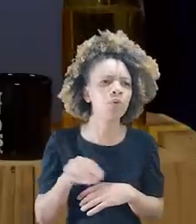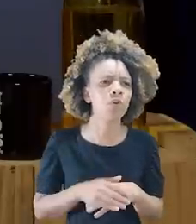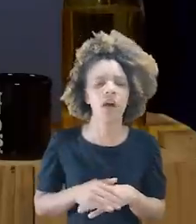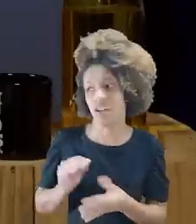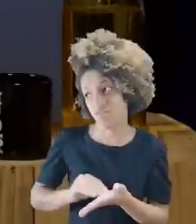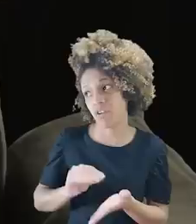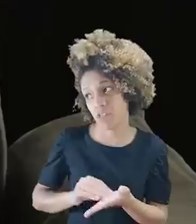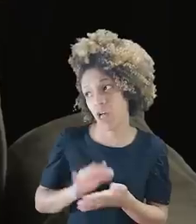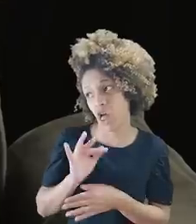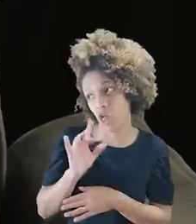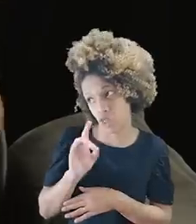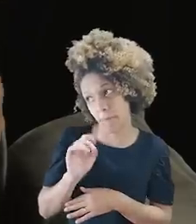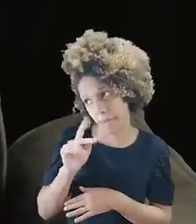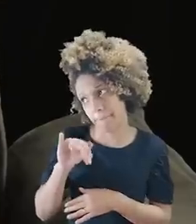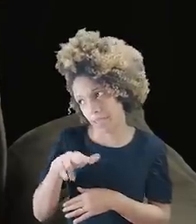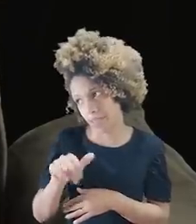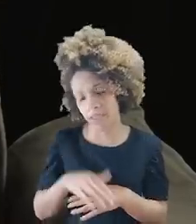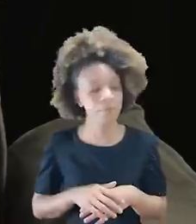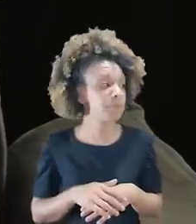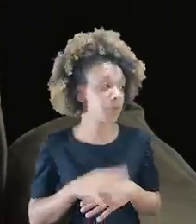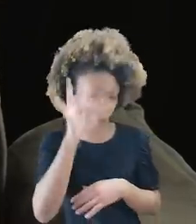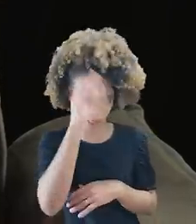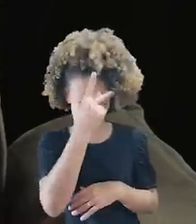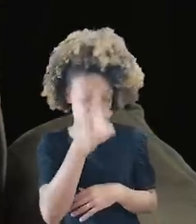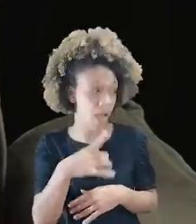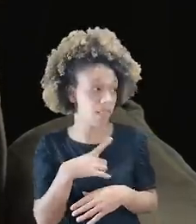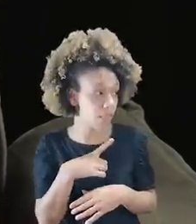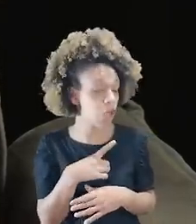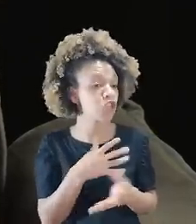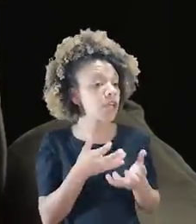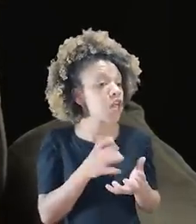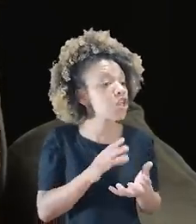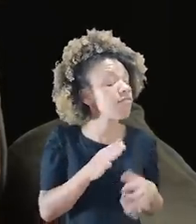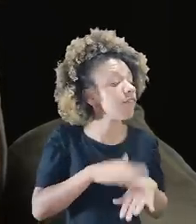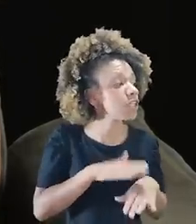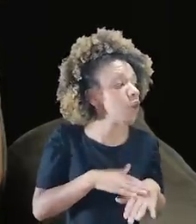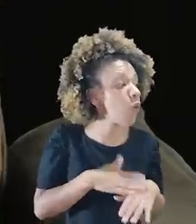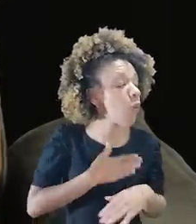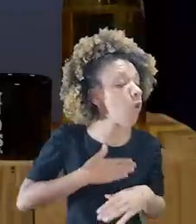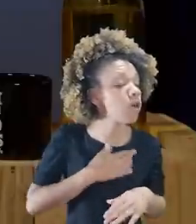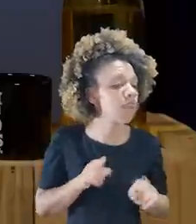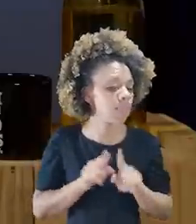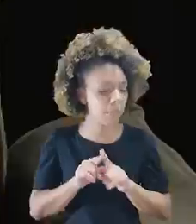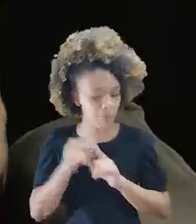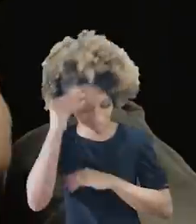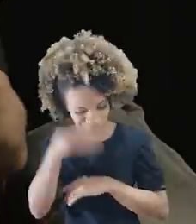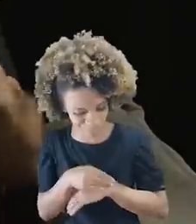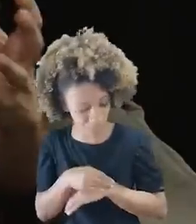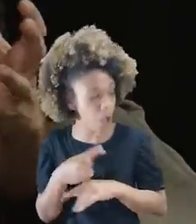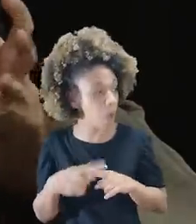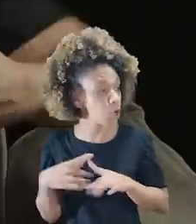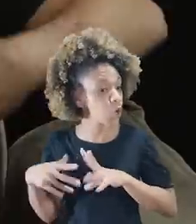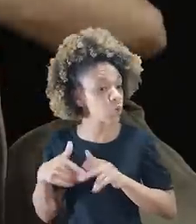dopamina né ele falou uma coisa que assim ao mesmo tempo que o TDH ele tem essa coisa do tipo só fazer o que gosta ele se frustra muito porque tudo que